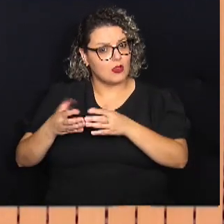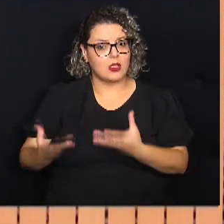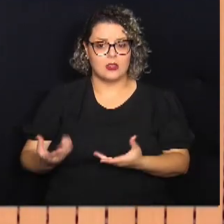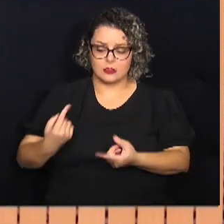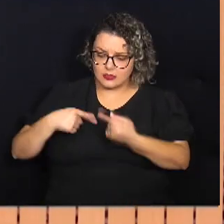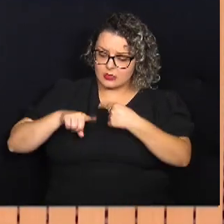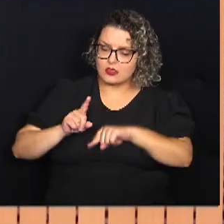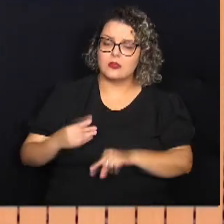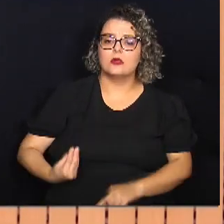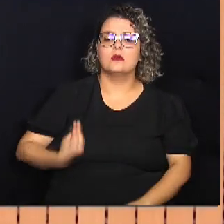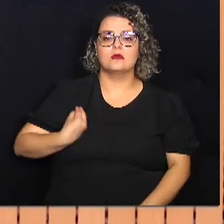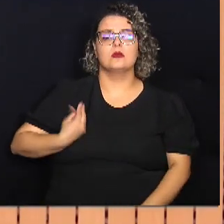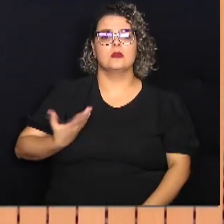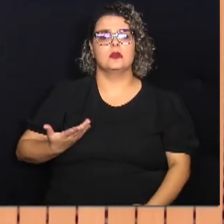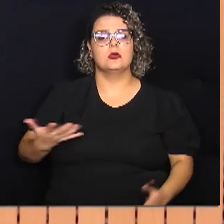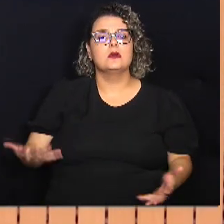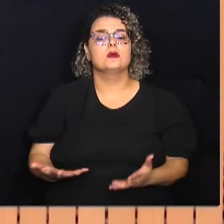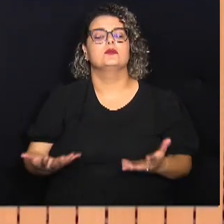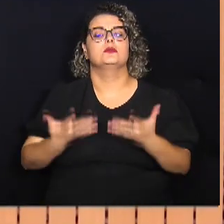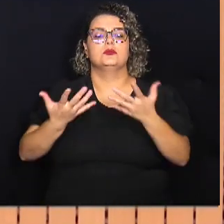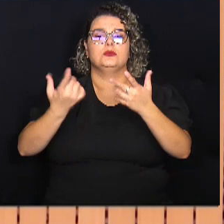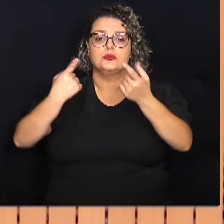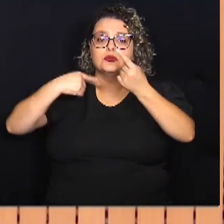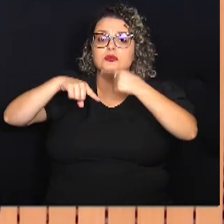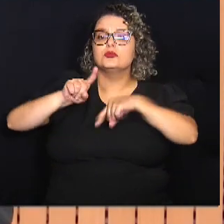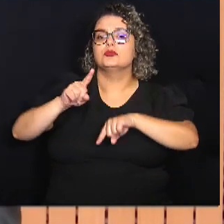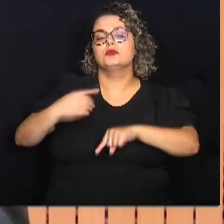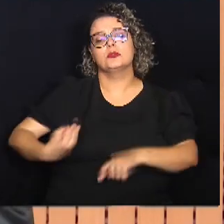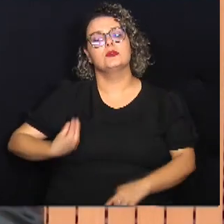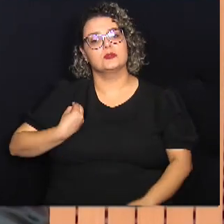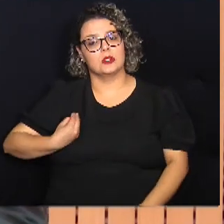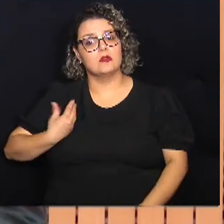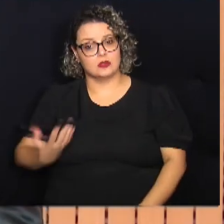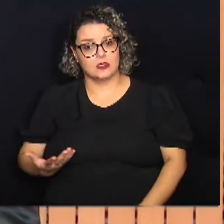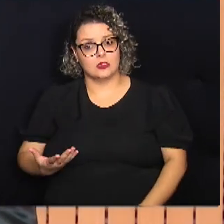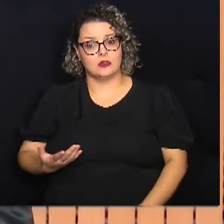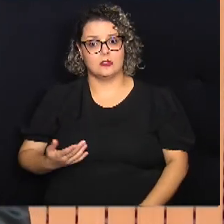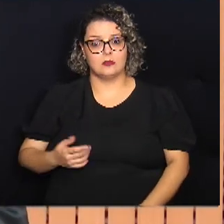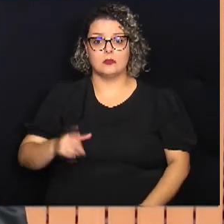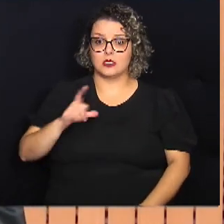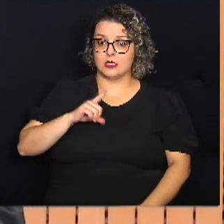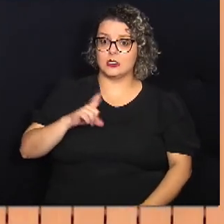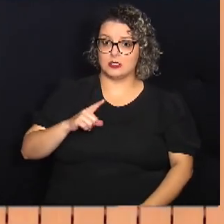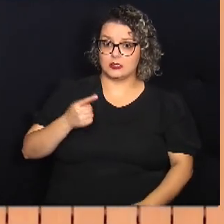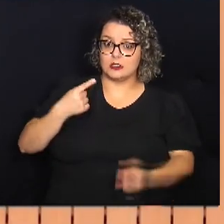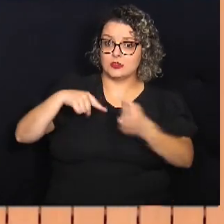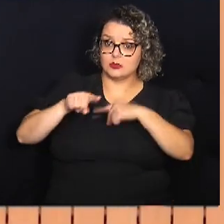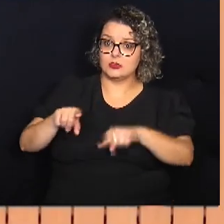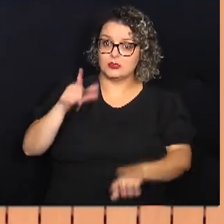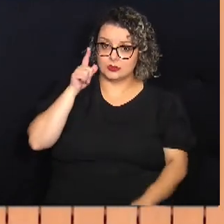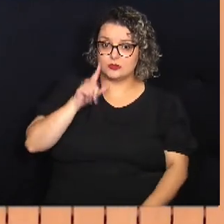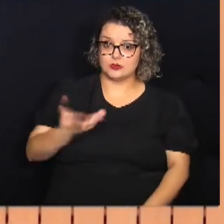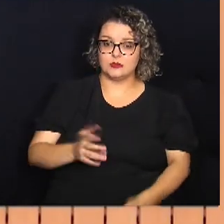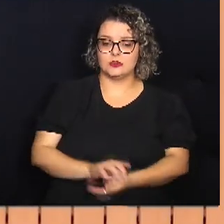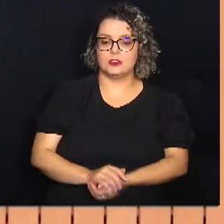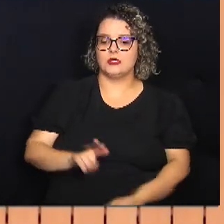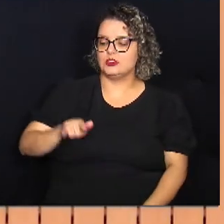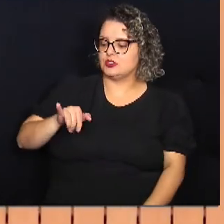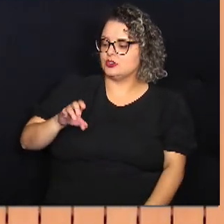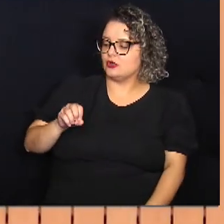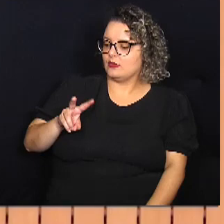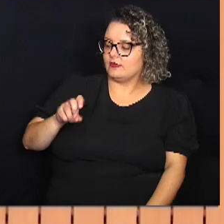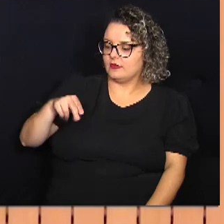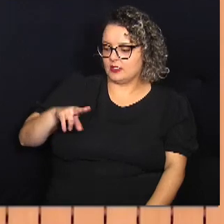que é a alavanca para nós buscar o nosso sucesso da nossa vida, para que a gente possa chegar no sucesso também. E Giovanni